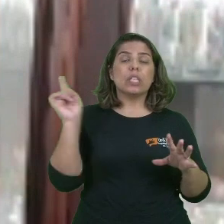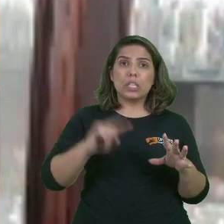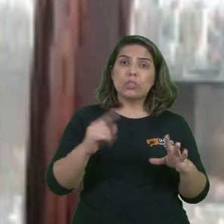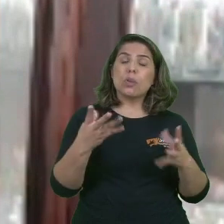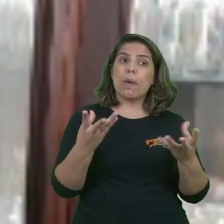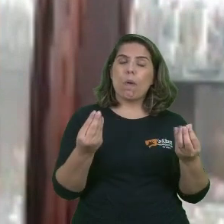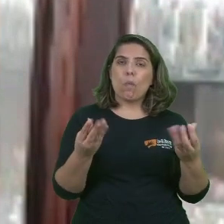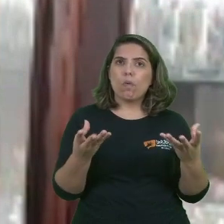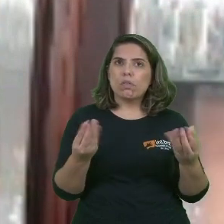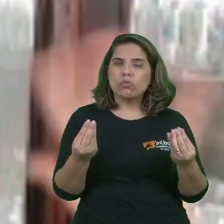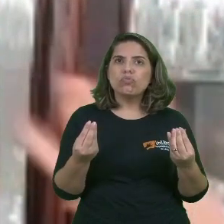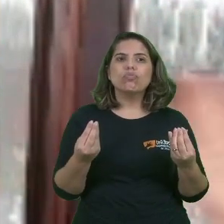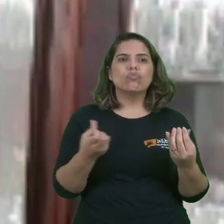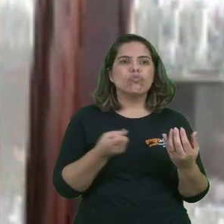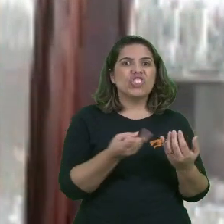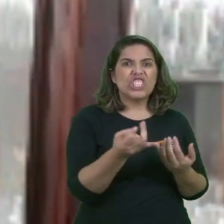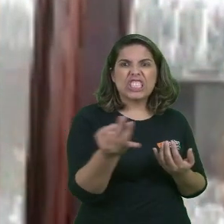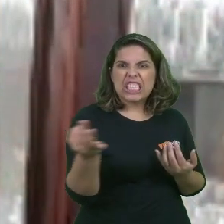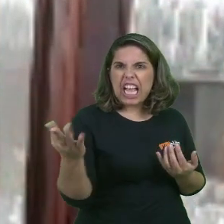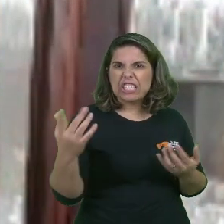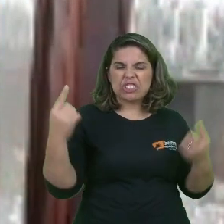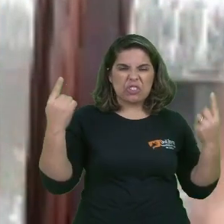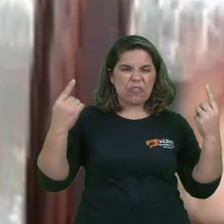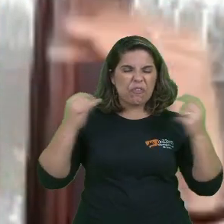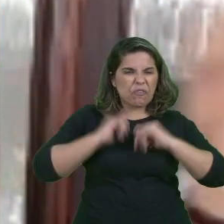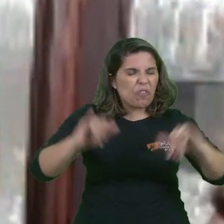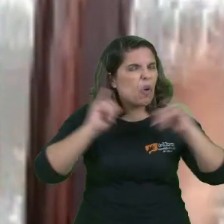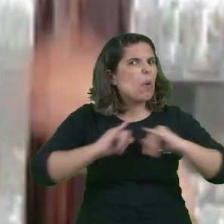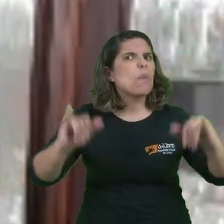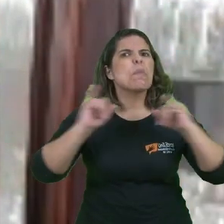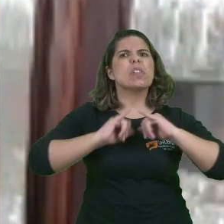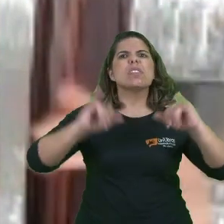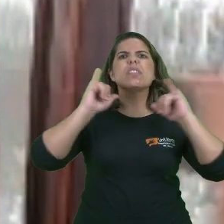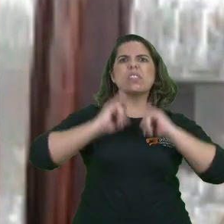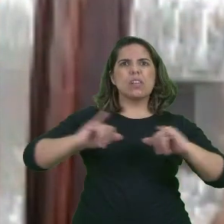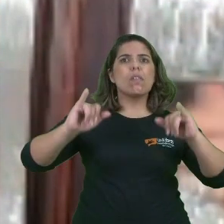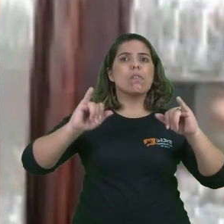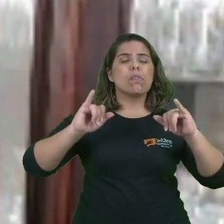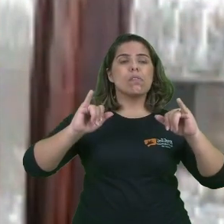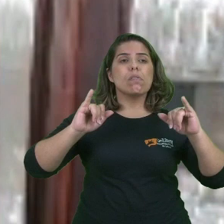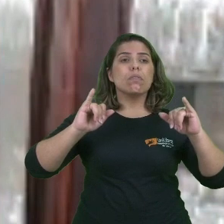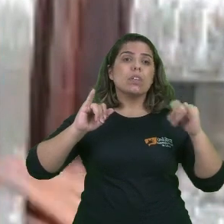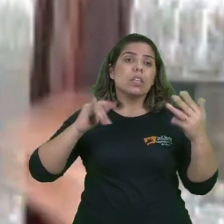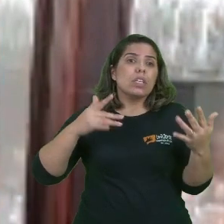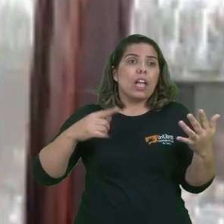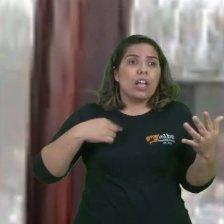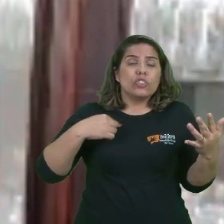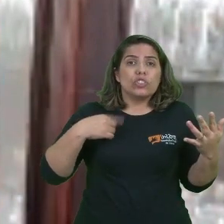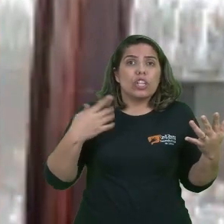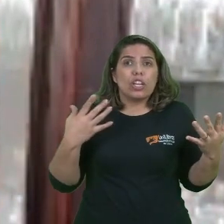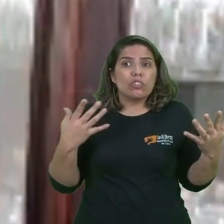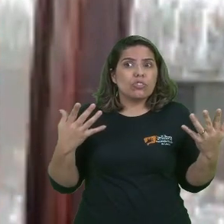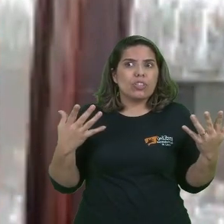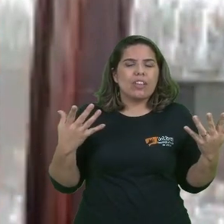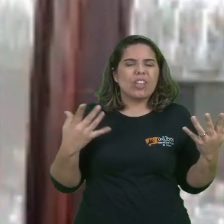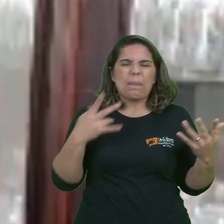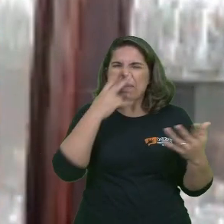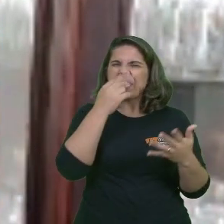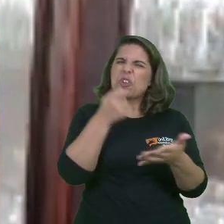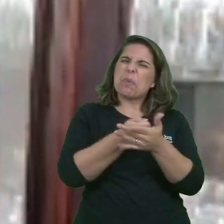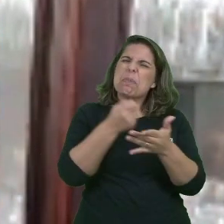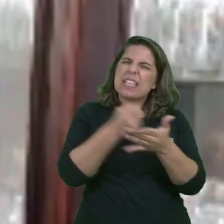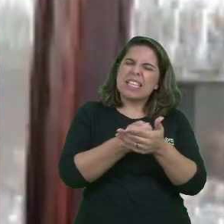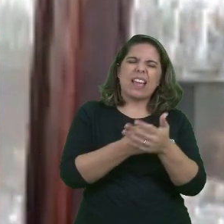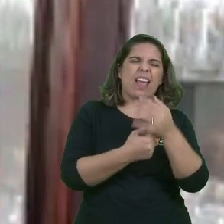uma quantidade de ações pizza para gente a gente é obrigada a